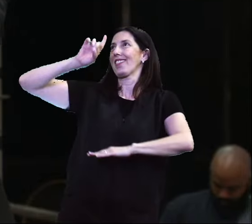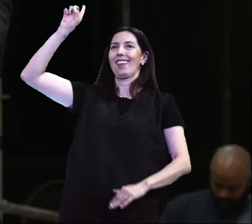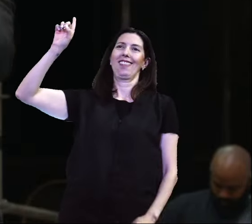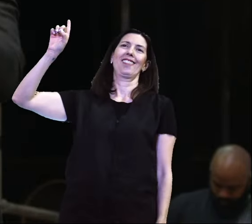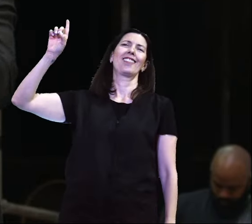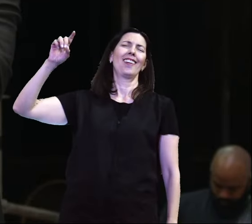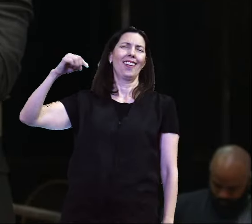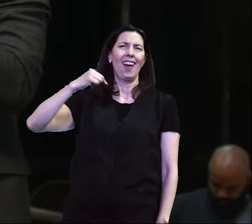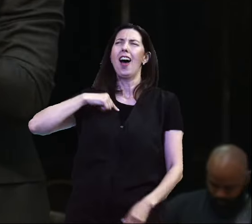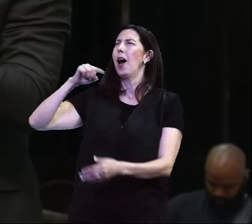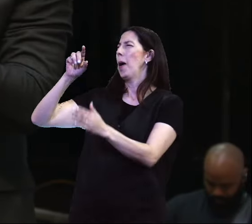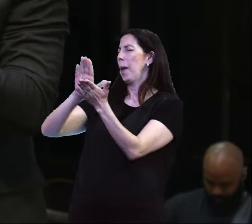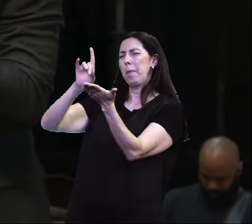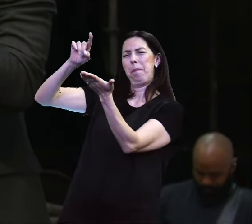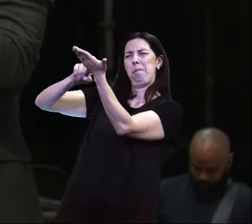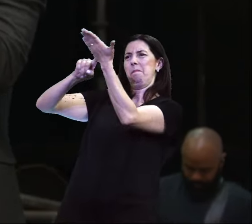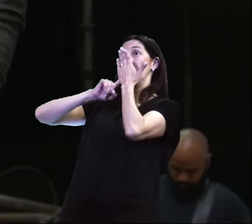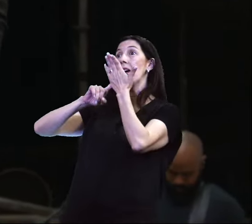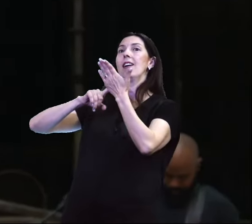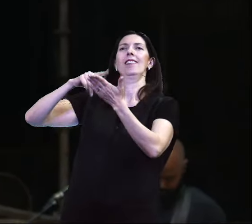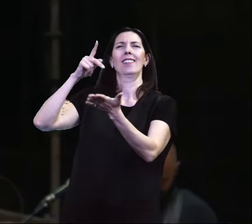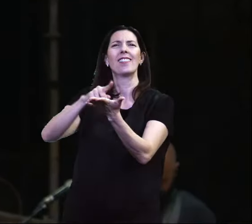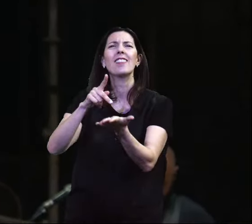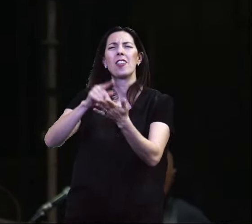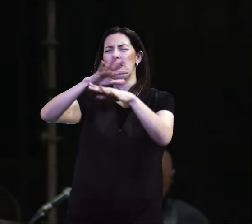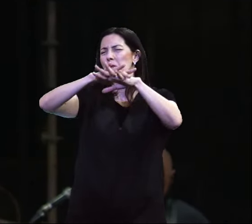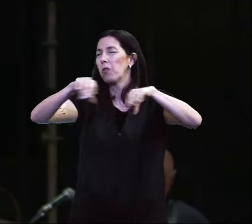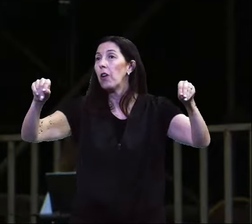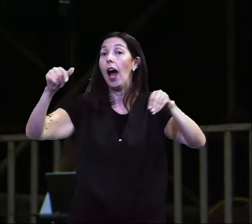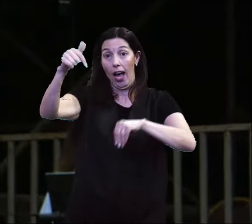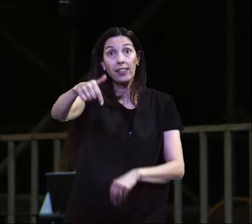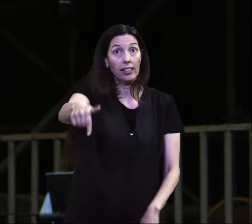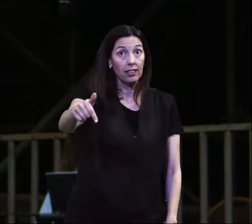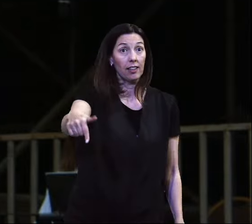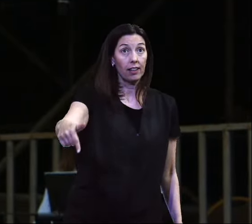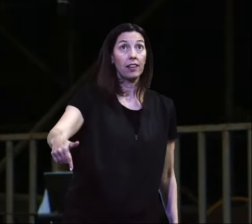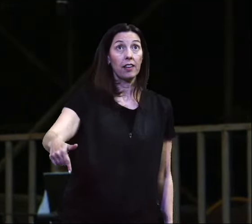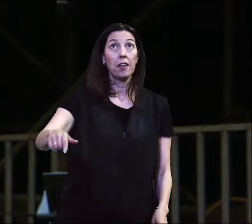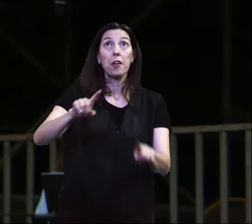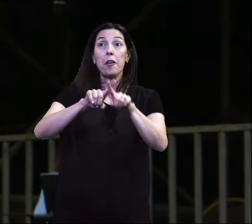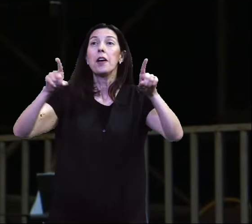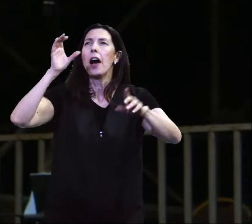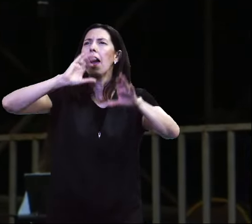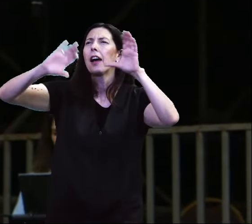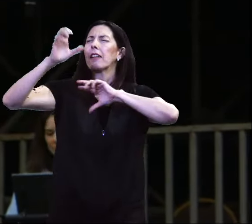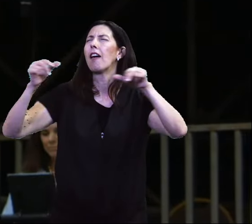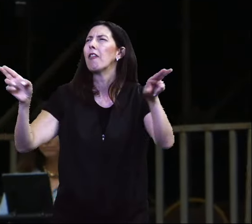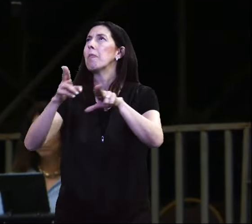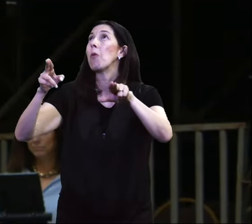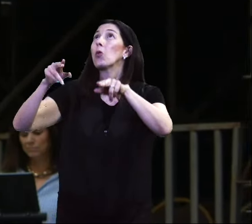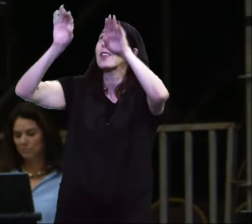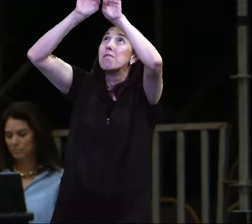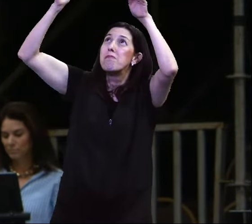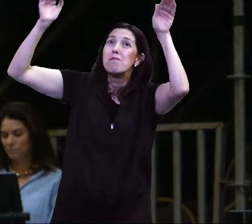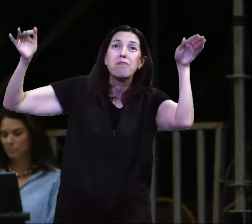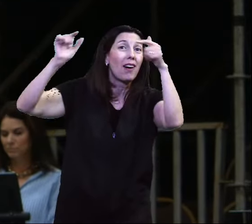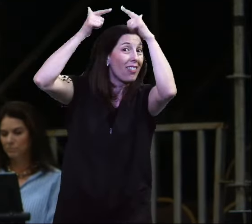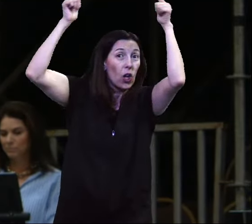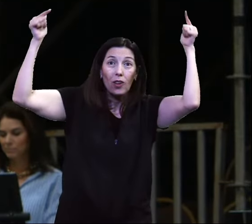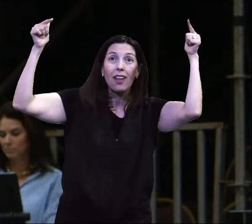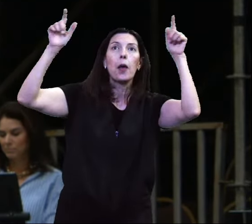trazer palavra de revelação, mostrar o que estava no coração, curar pessoas aqui, enquanto nós cantávamos e não tinha telhado.